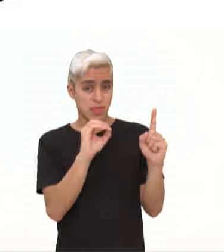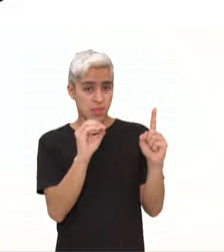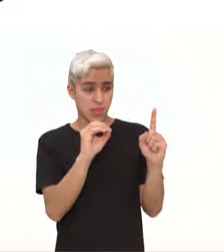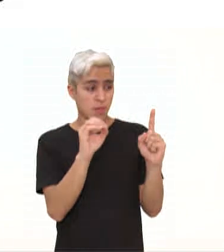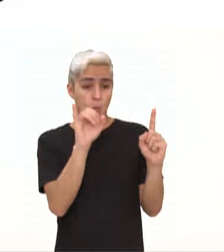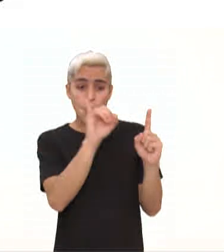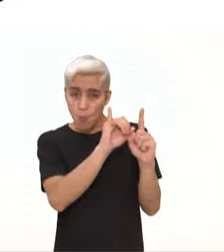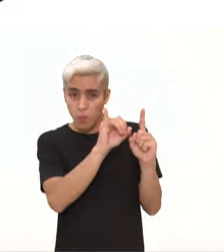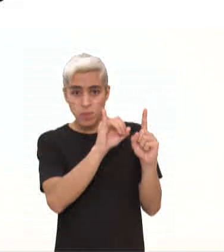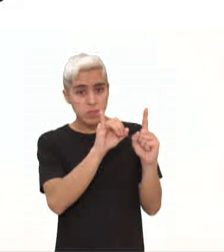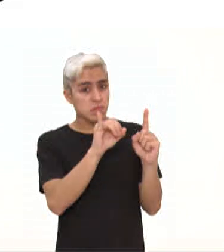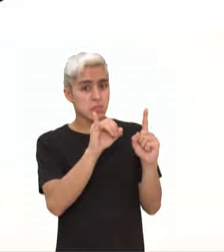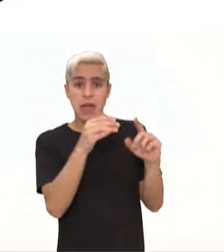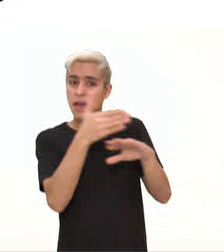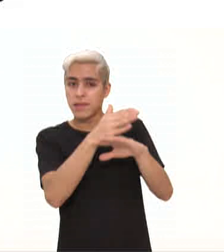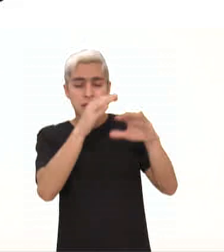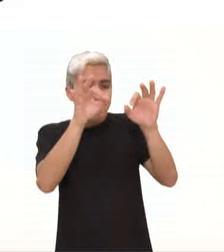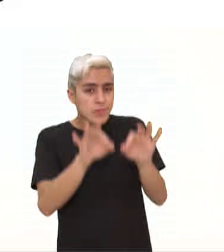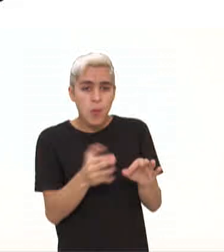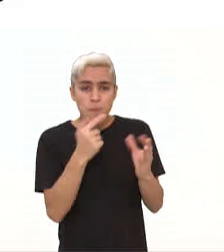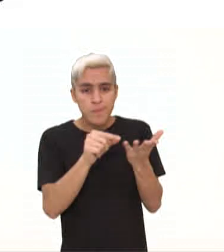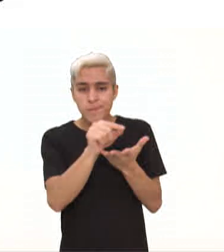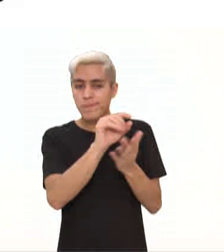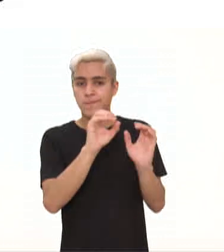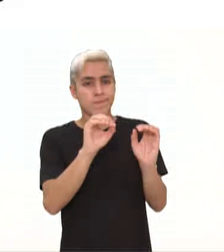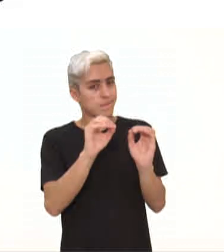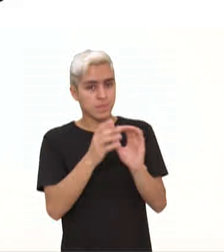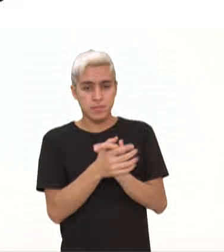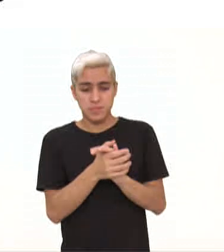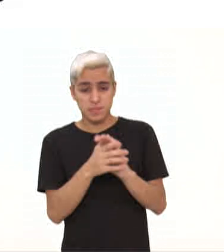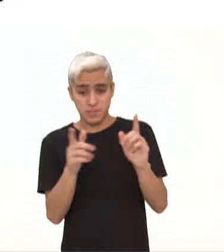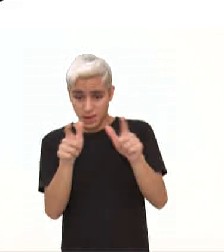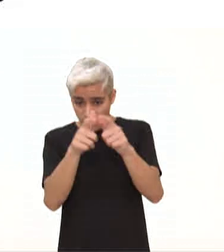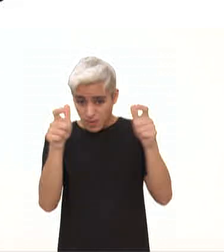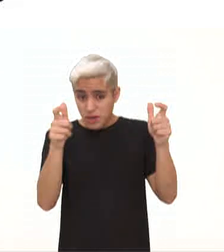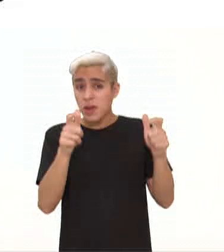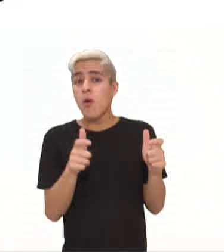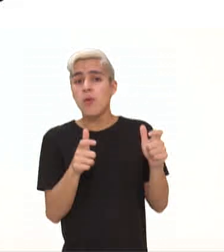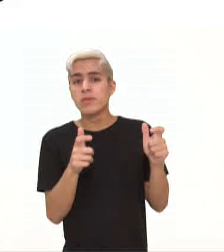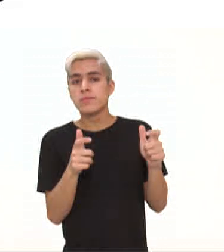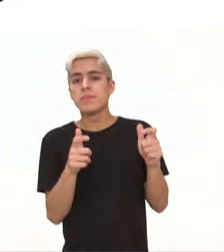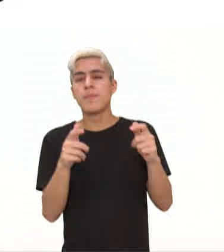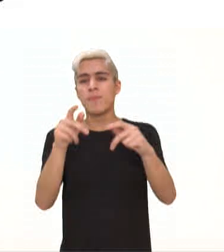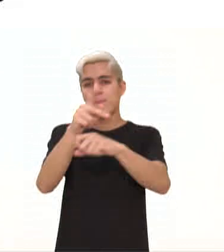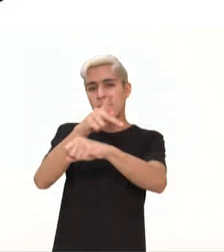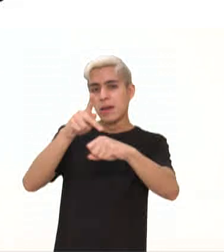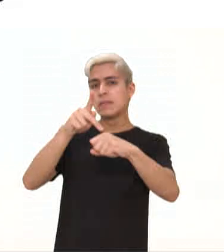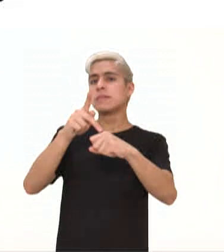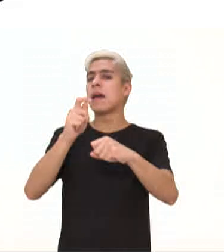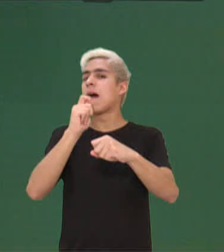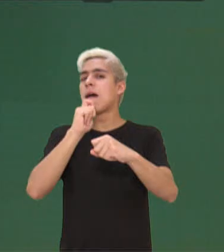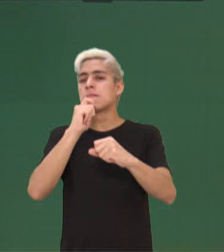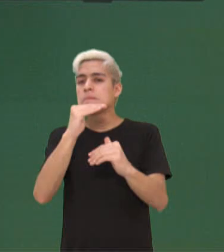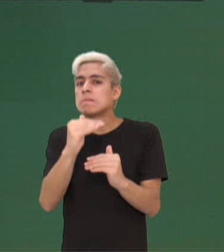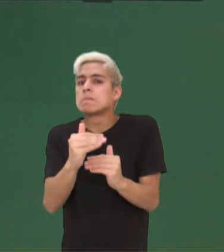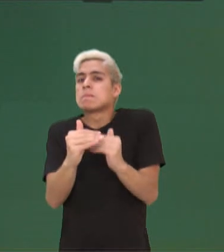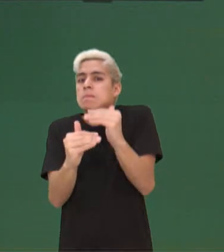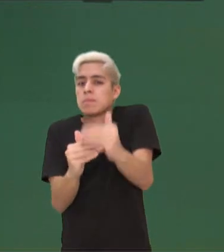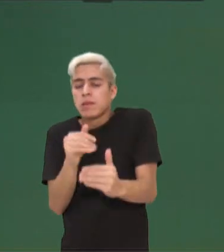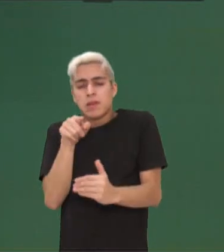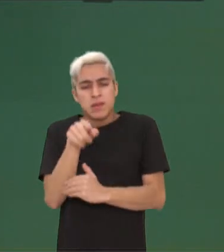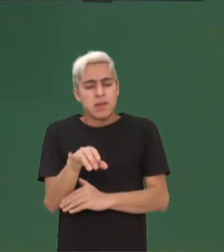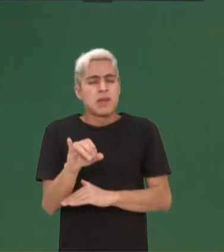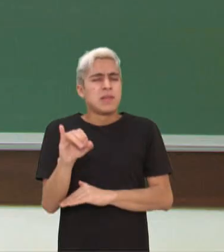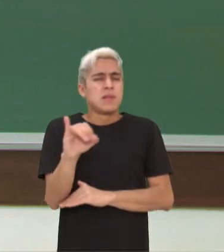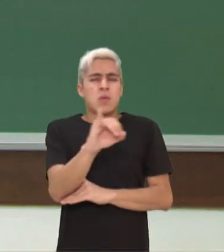de alimentos. Desse total, a maioria se encontra em países em desenvolvimento. Isso aqui é bem